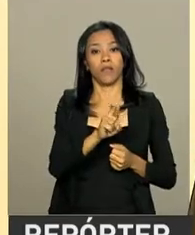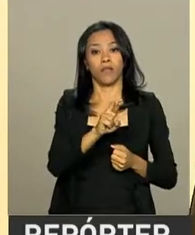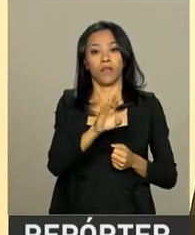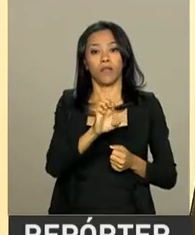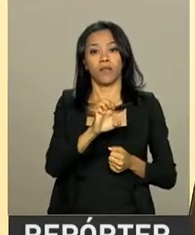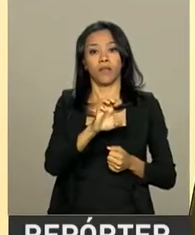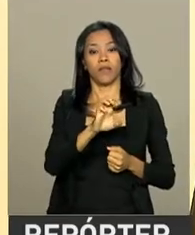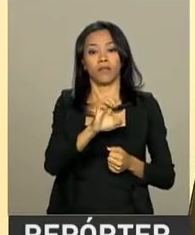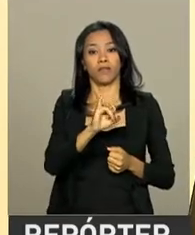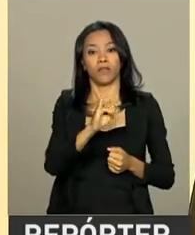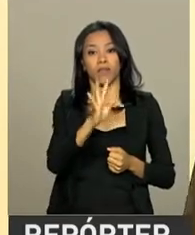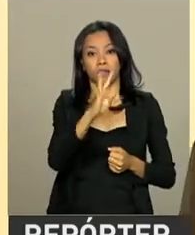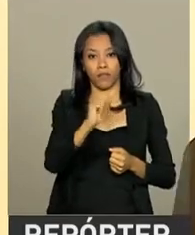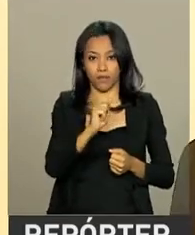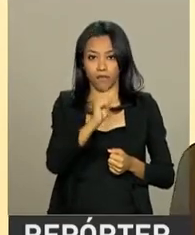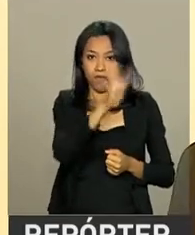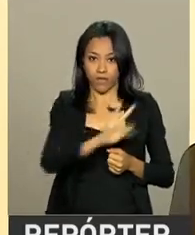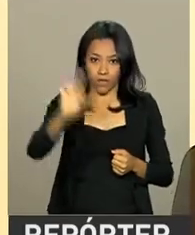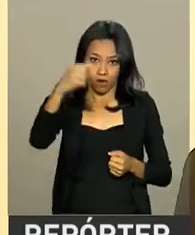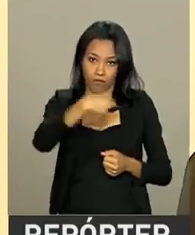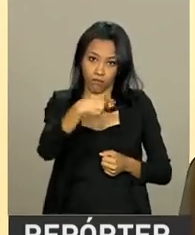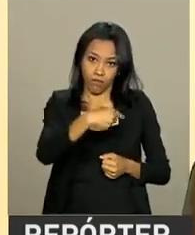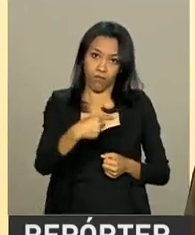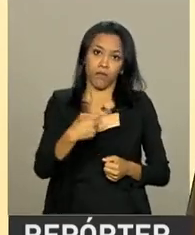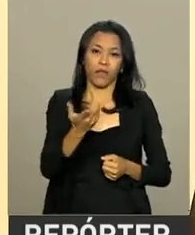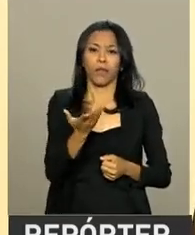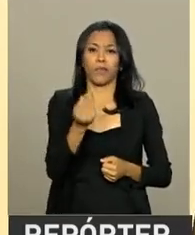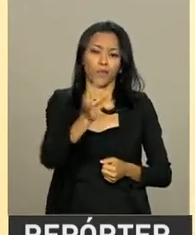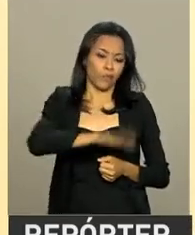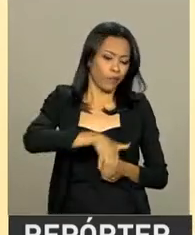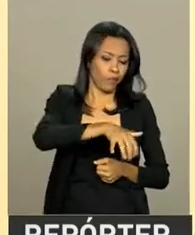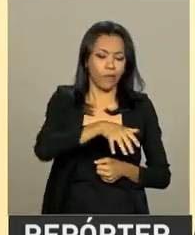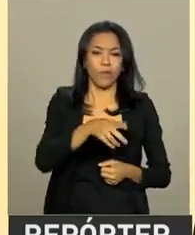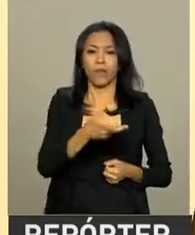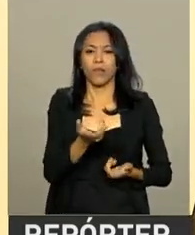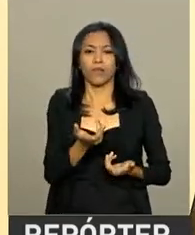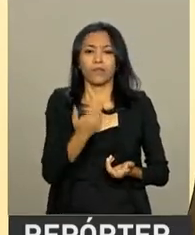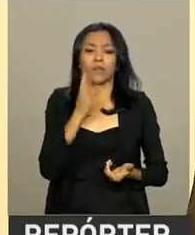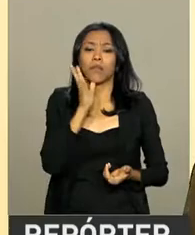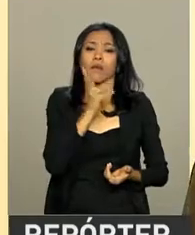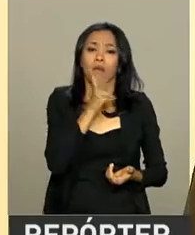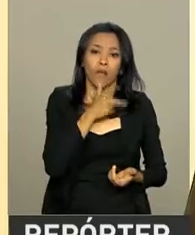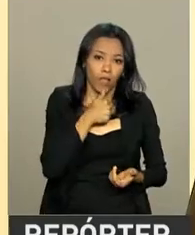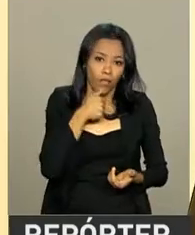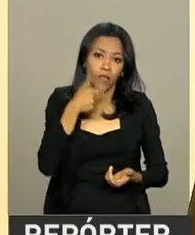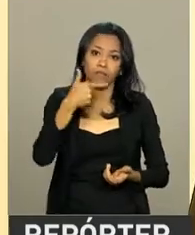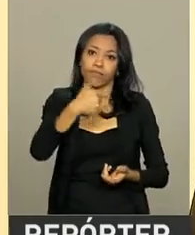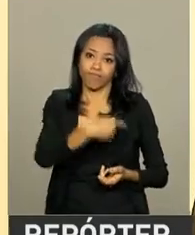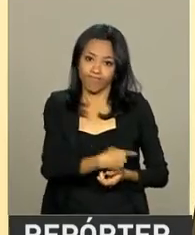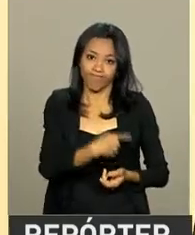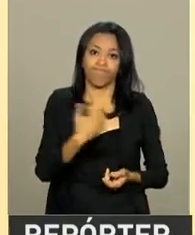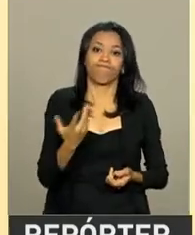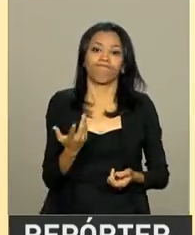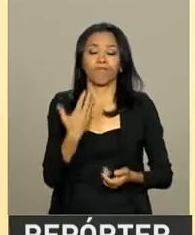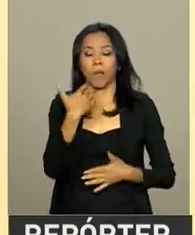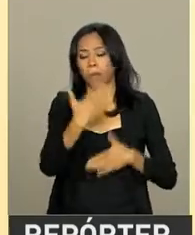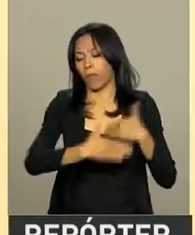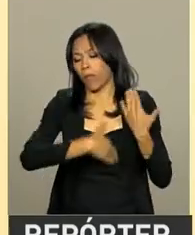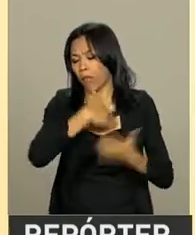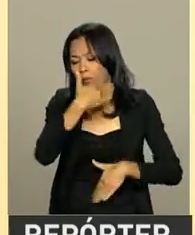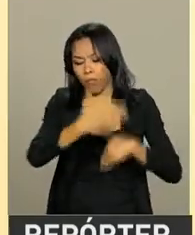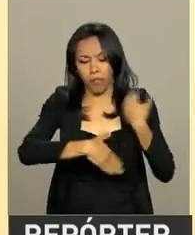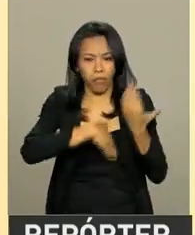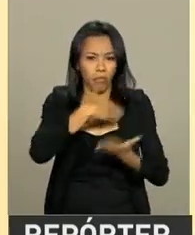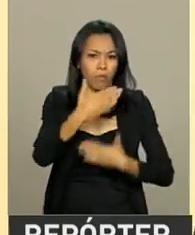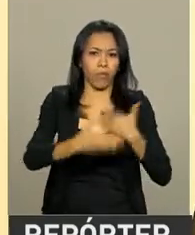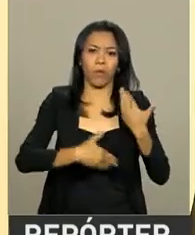mais manual, um procedimento mais dentro, que através de toda essa automatização de processo, através de toda